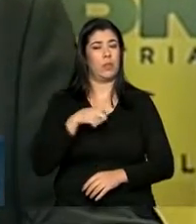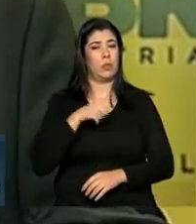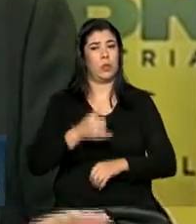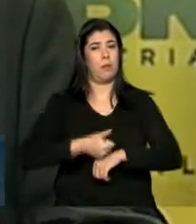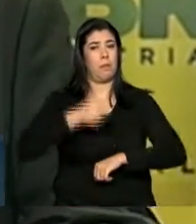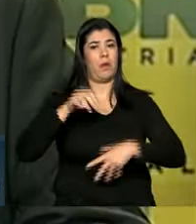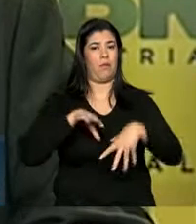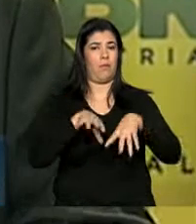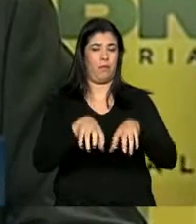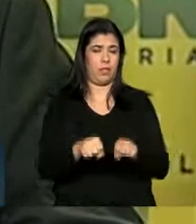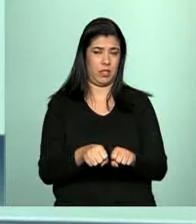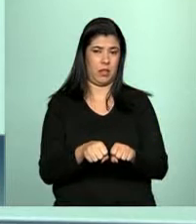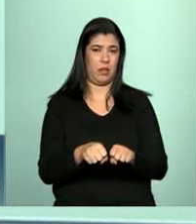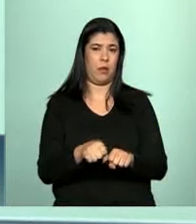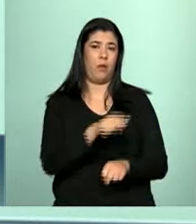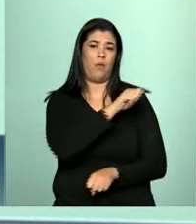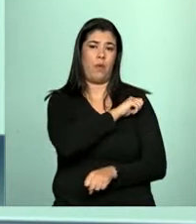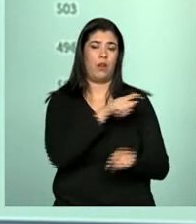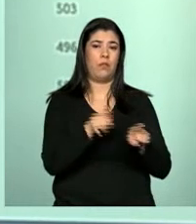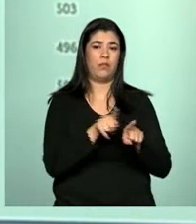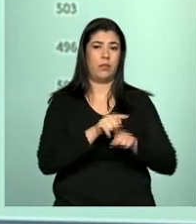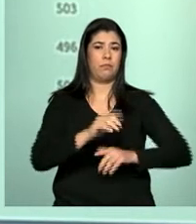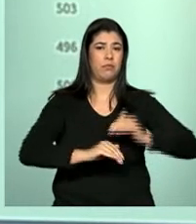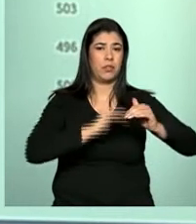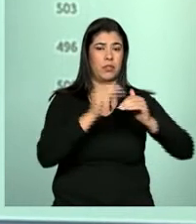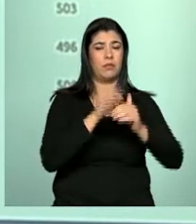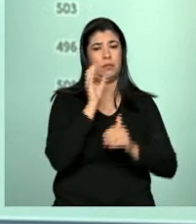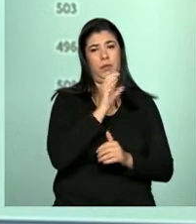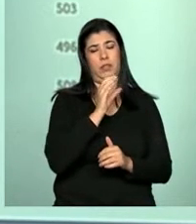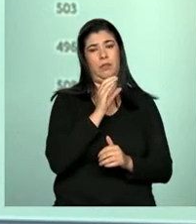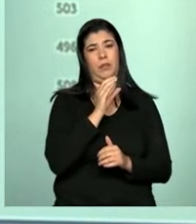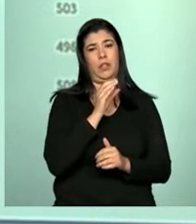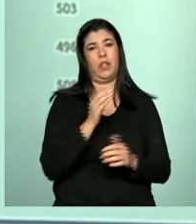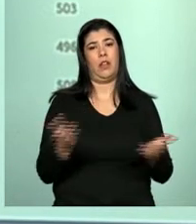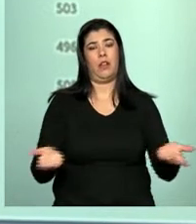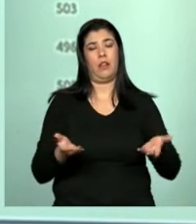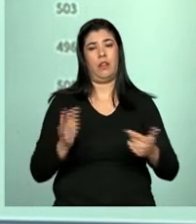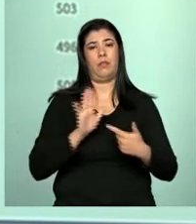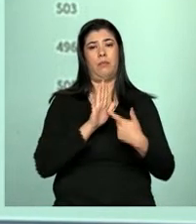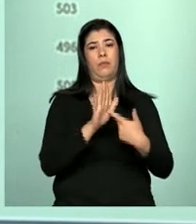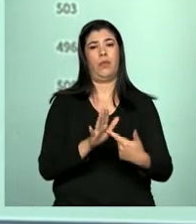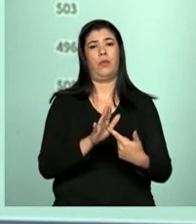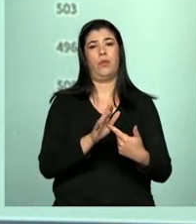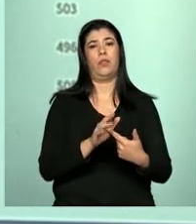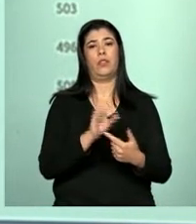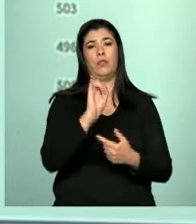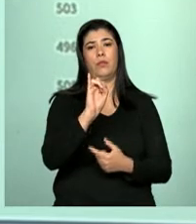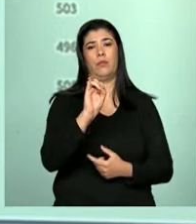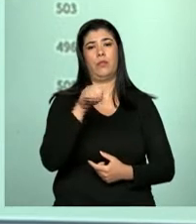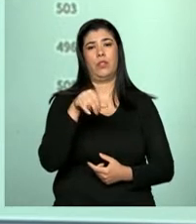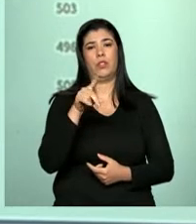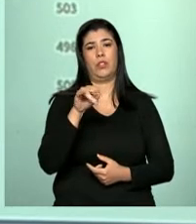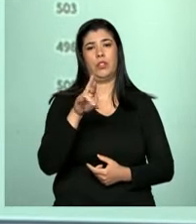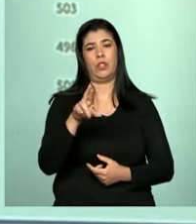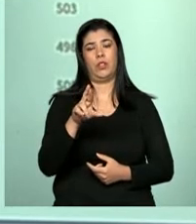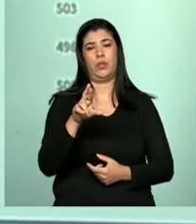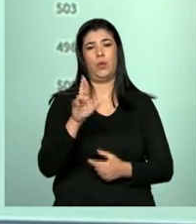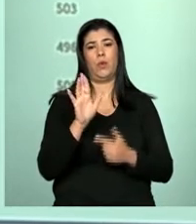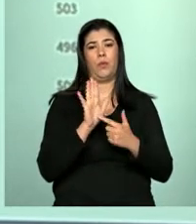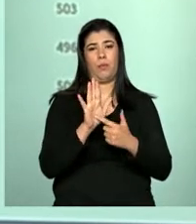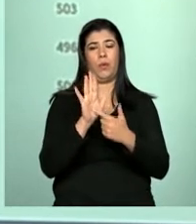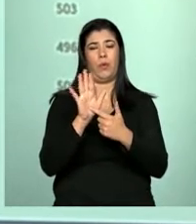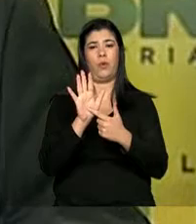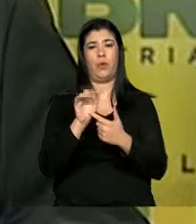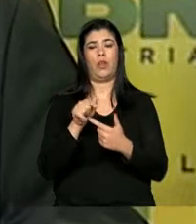os alunos também têm melhor desempenho. O próximo. E agora um indicador que é o indicador novo desse ano. É a